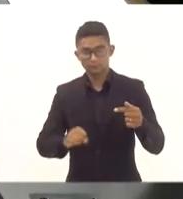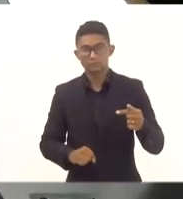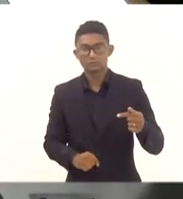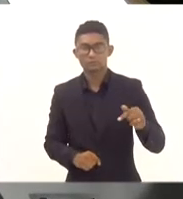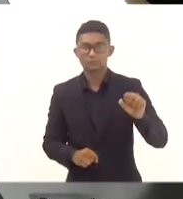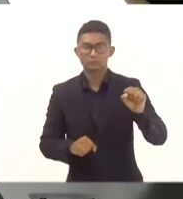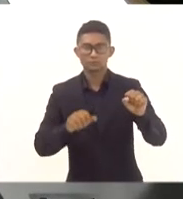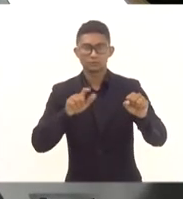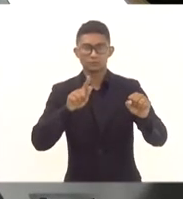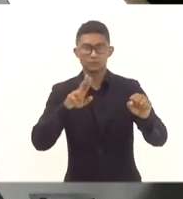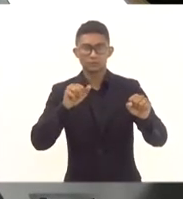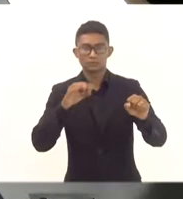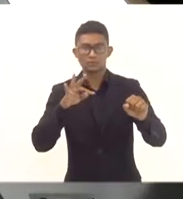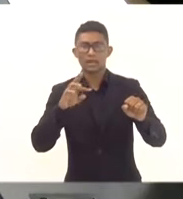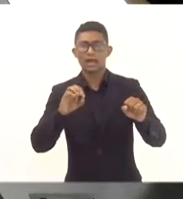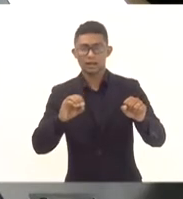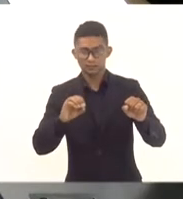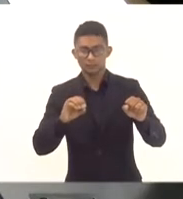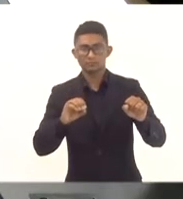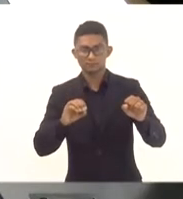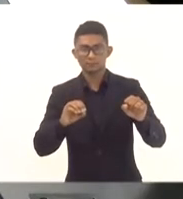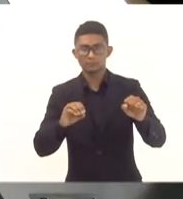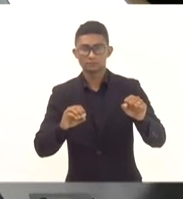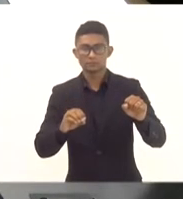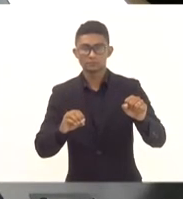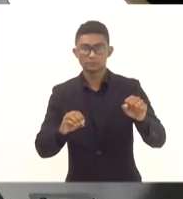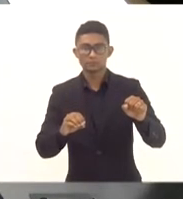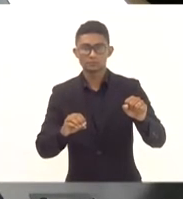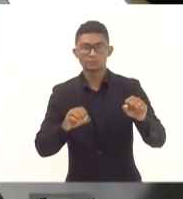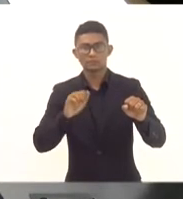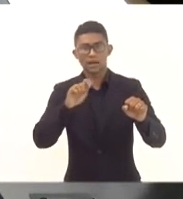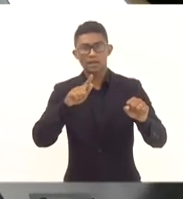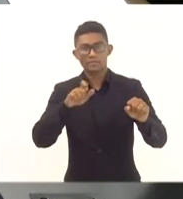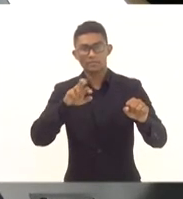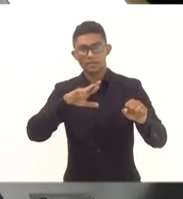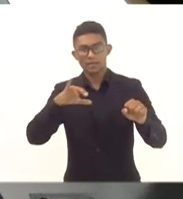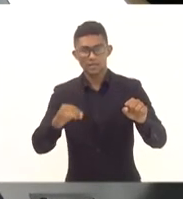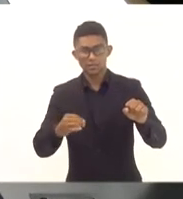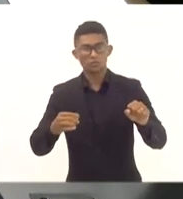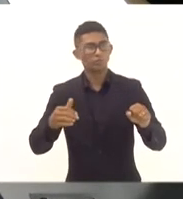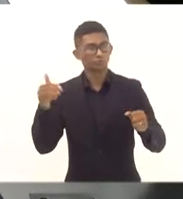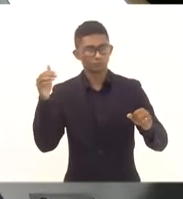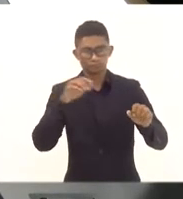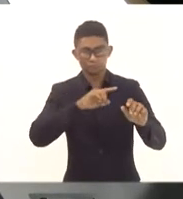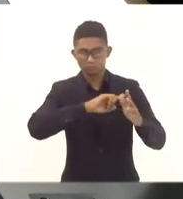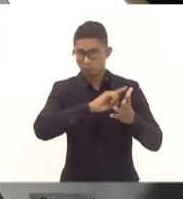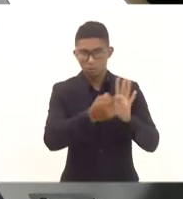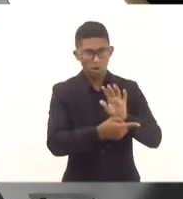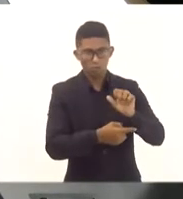e Gustavo madeira Madureira Fonseca da Aguirre é